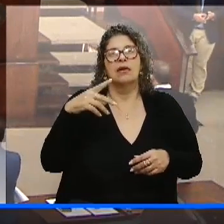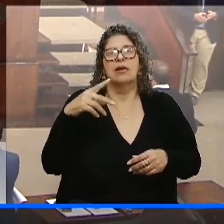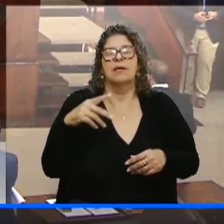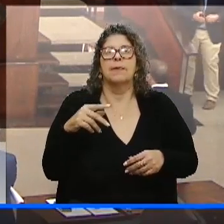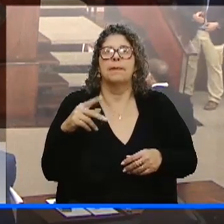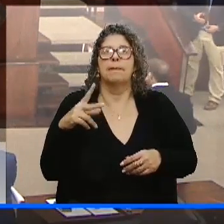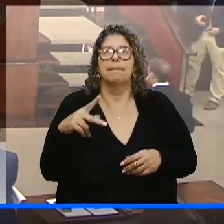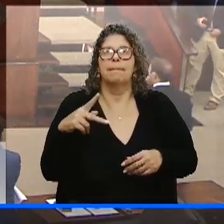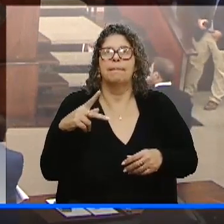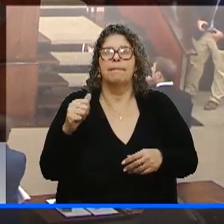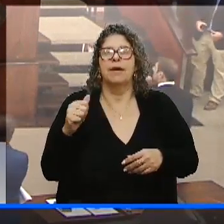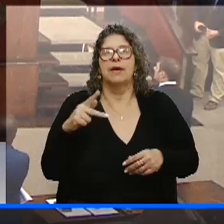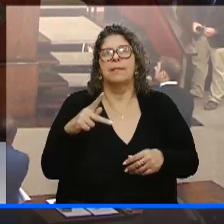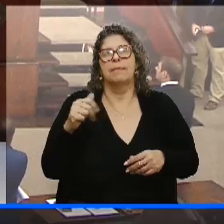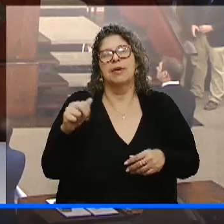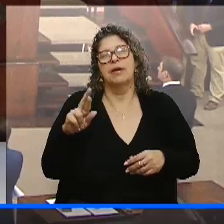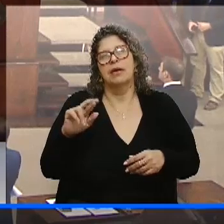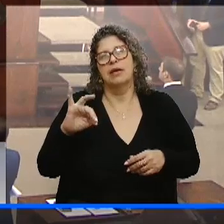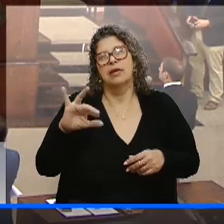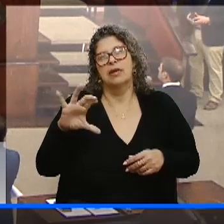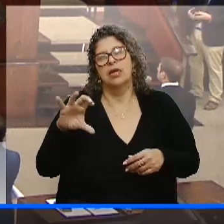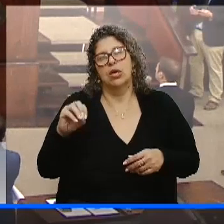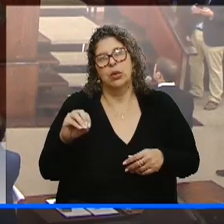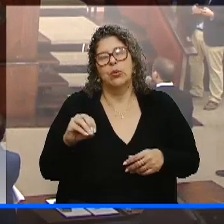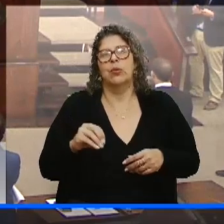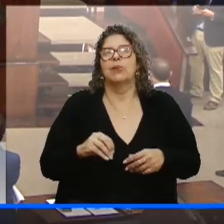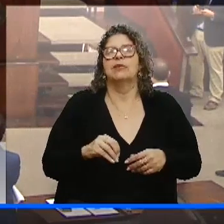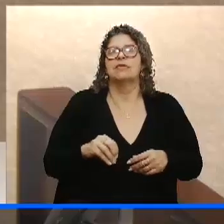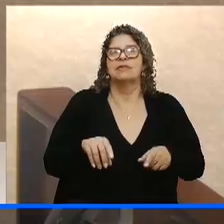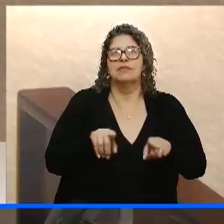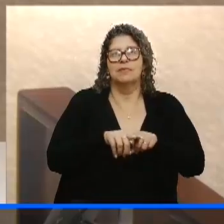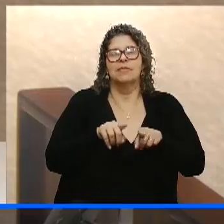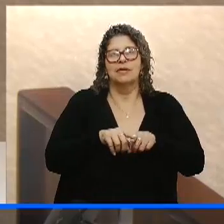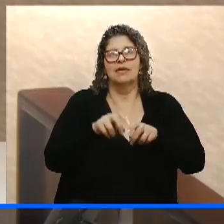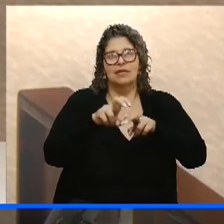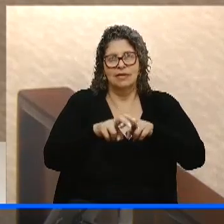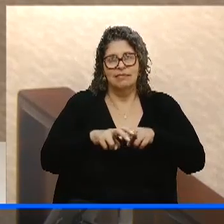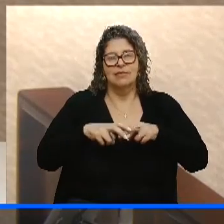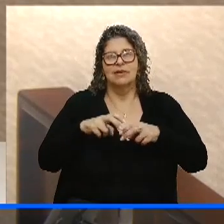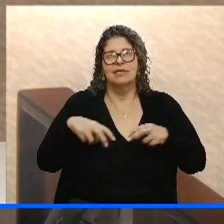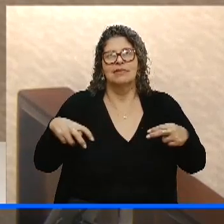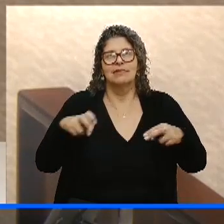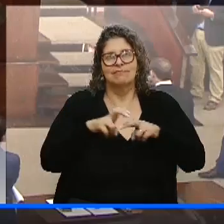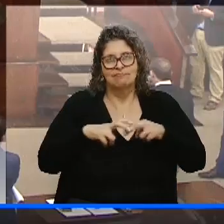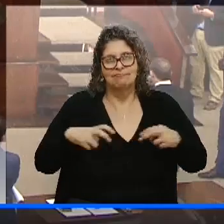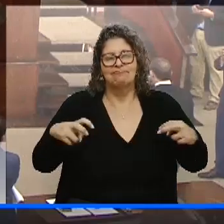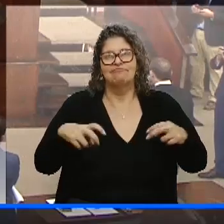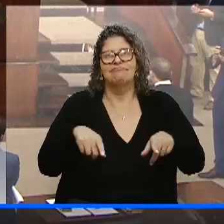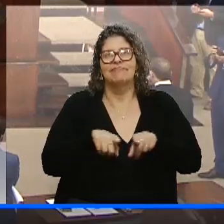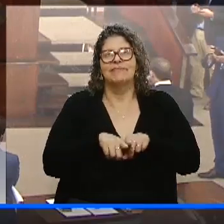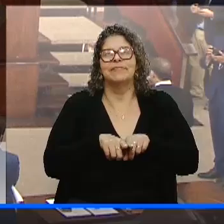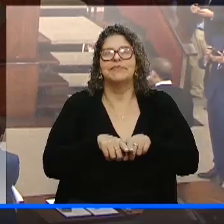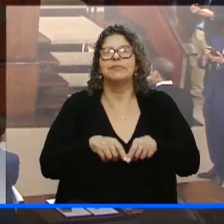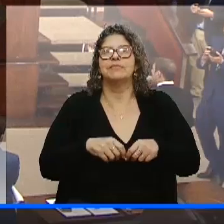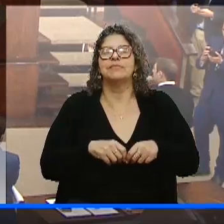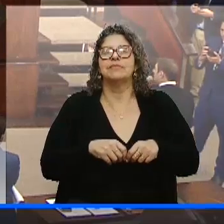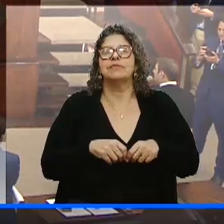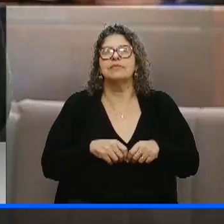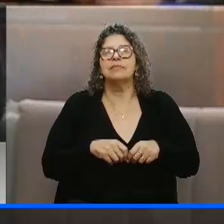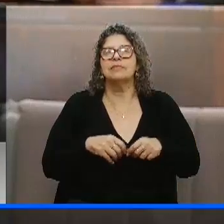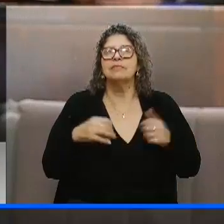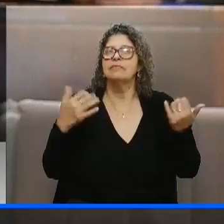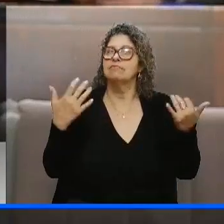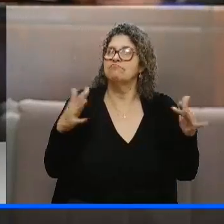do pl grande orador da máquina nessa tribuna a nossa